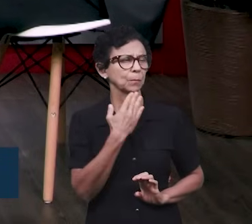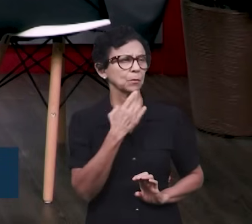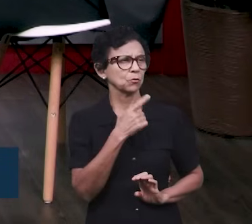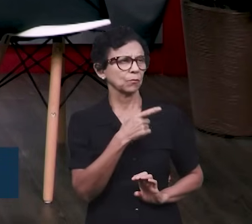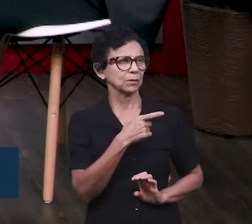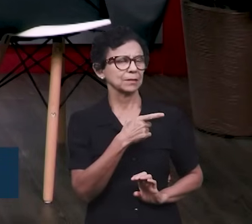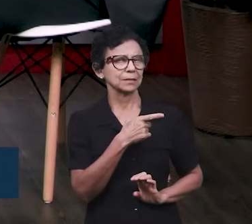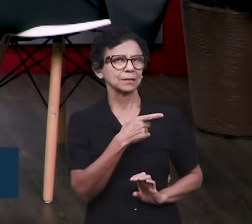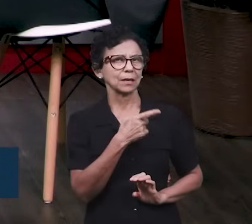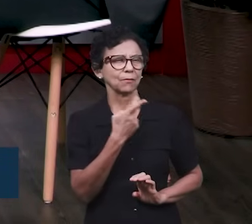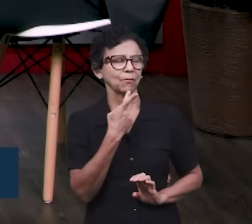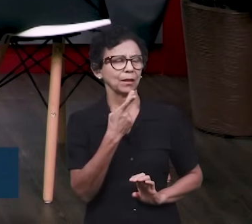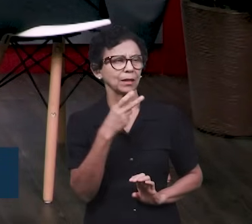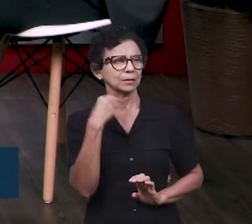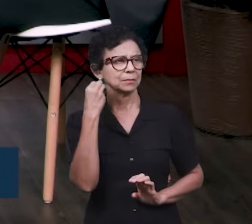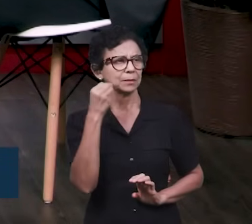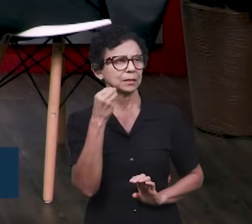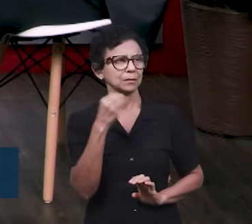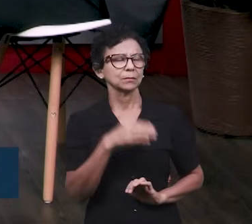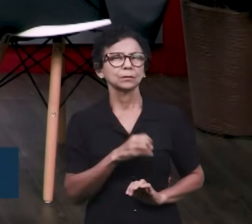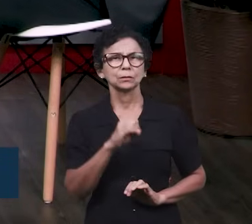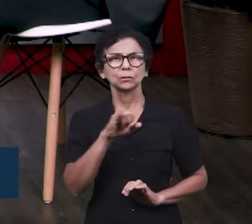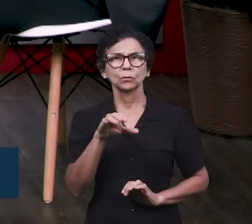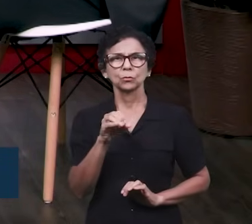daquela experiência do Jonildo.